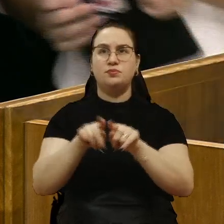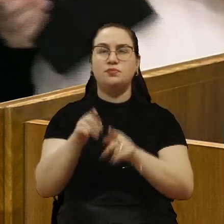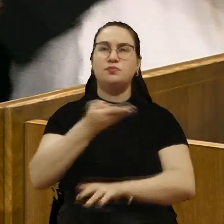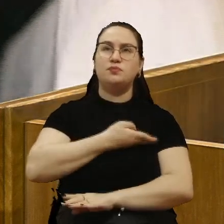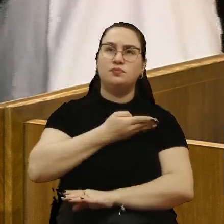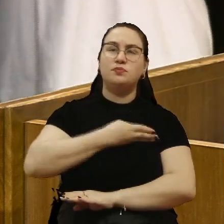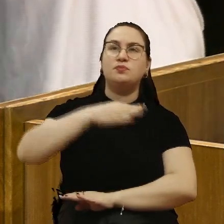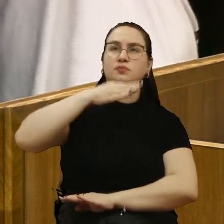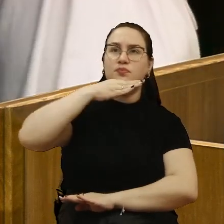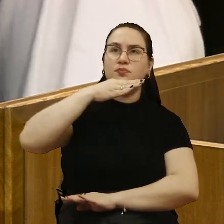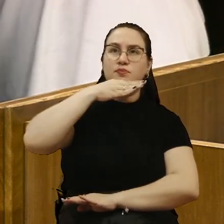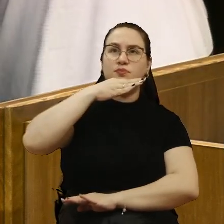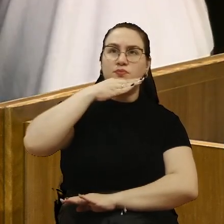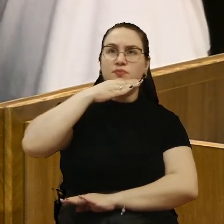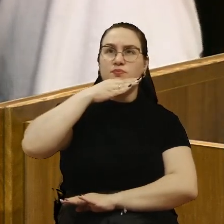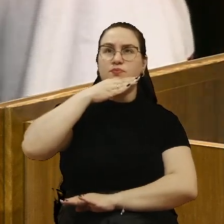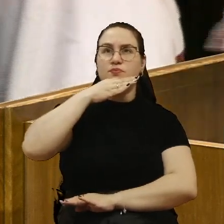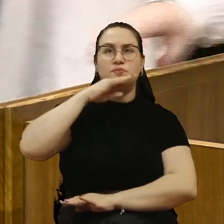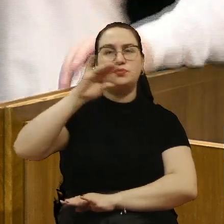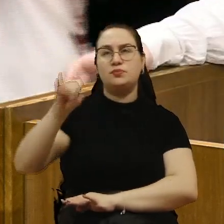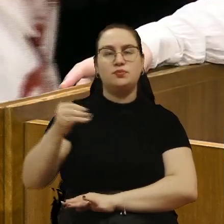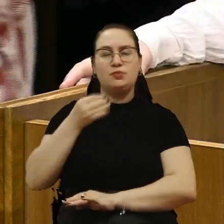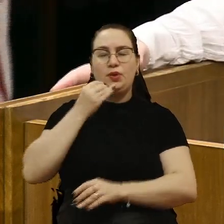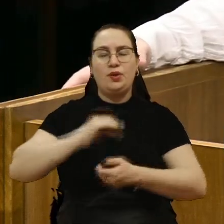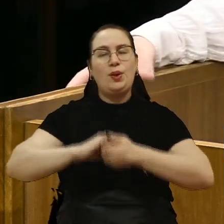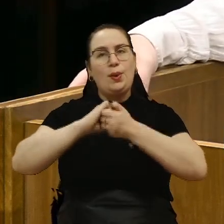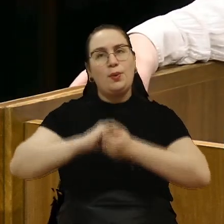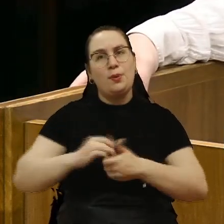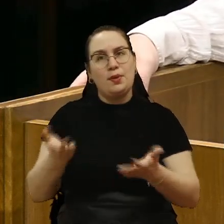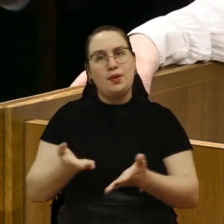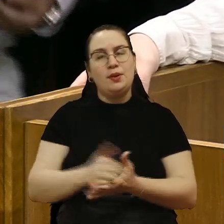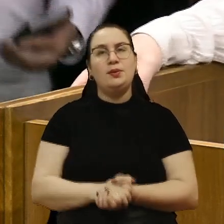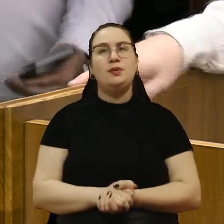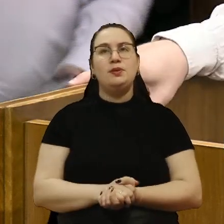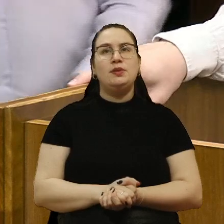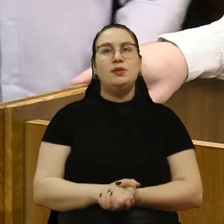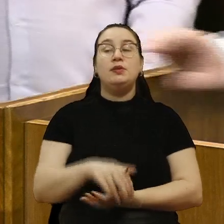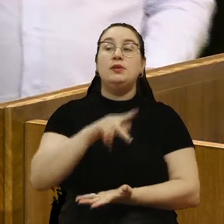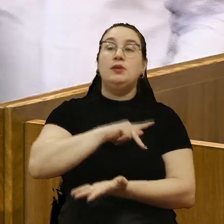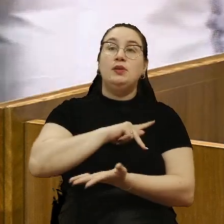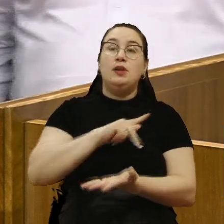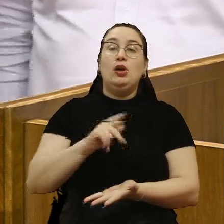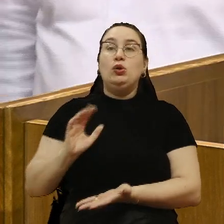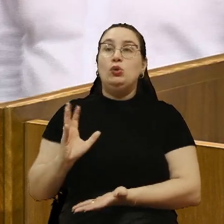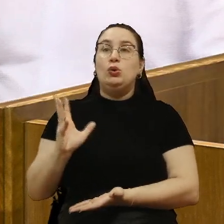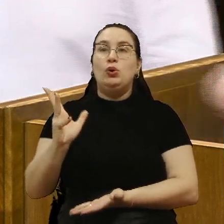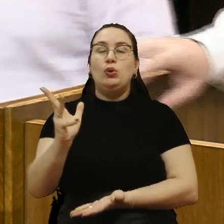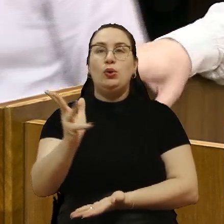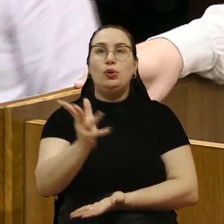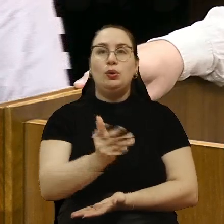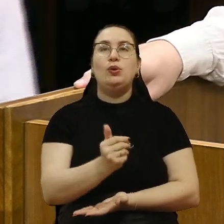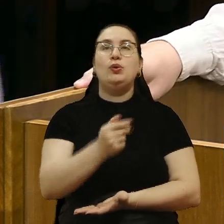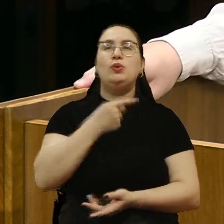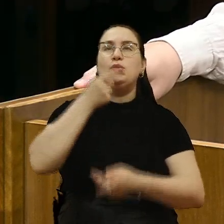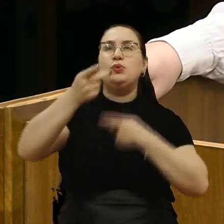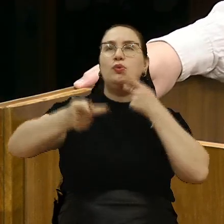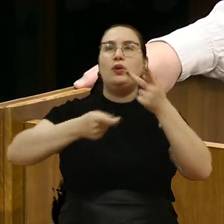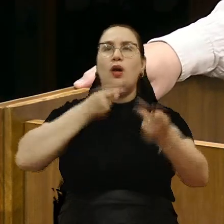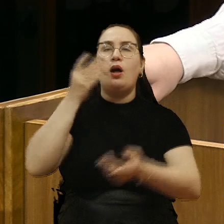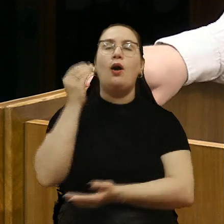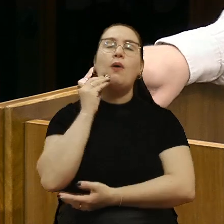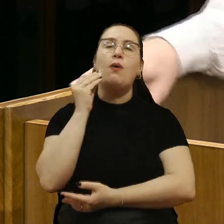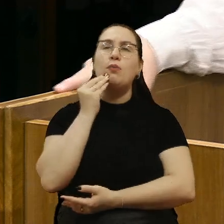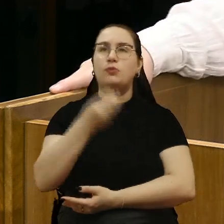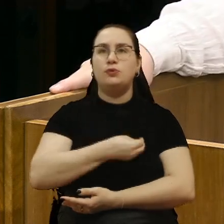Alexandre Bortoluz, que eu não tive a oportunidade de cumprimentá-lo hoje. Presidente, todo mundo fala obviedades da vida,